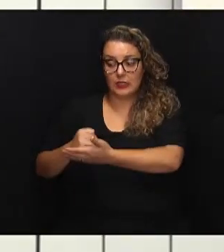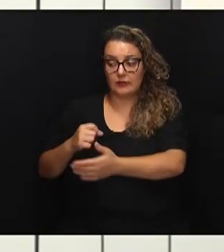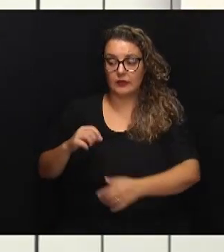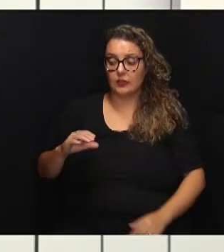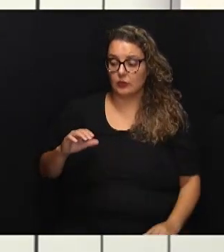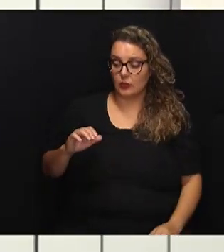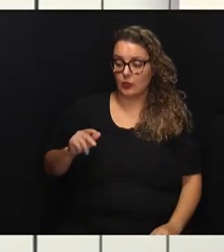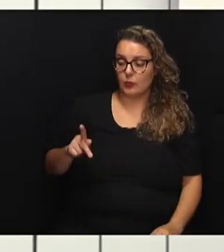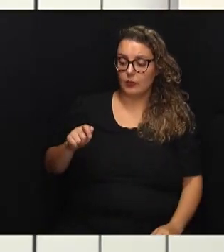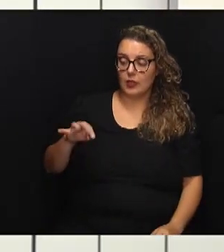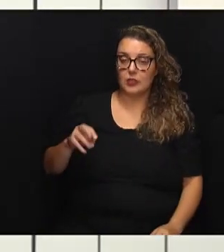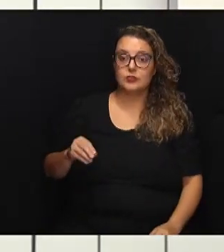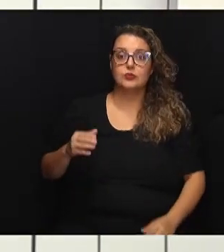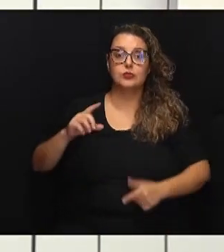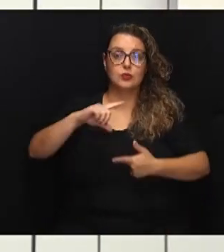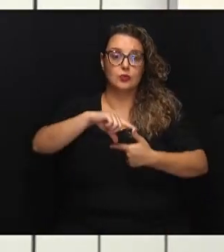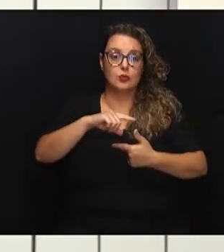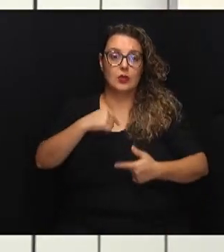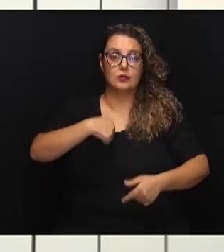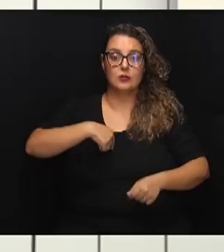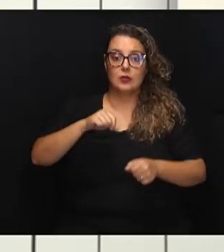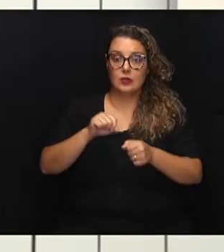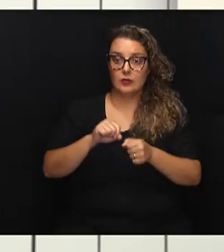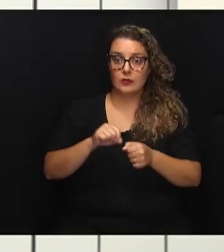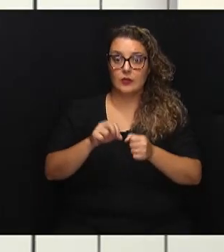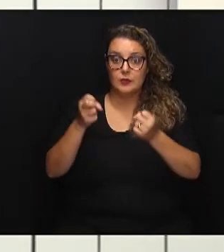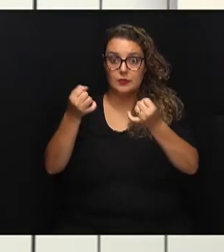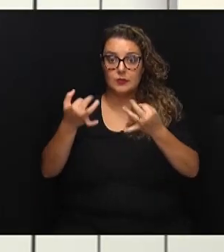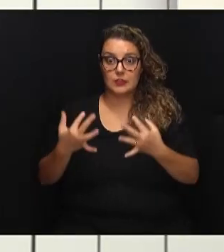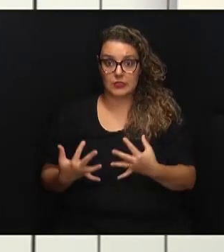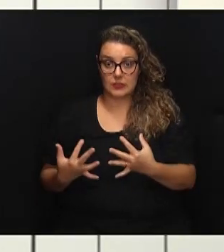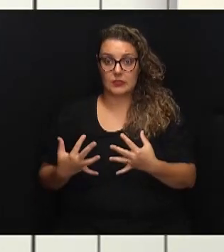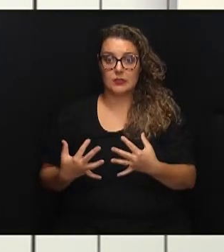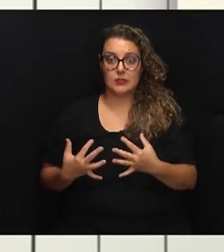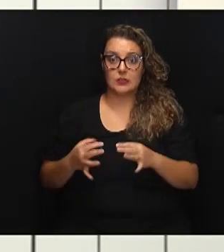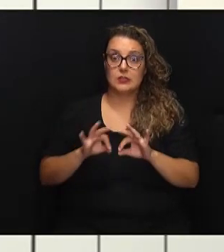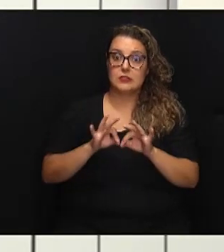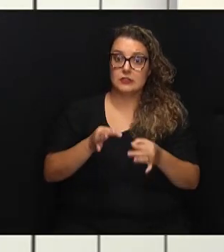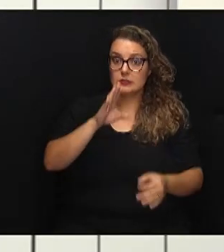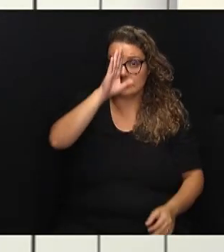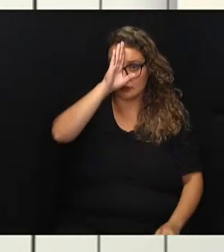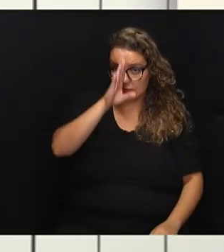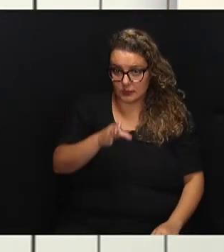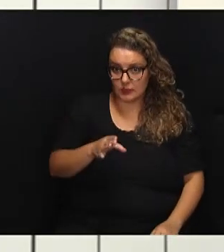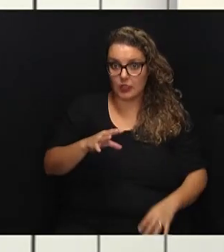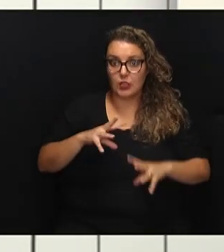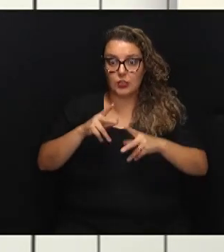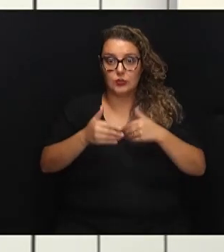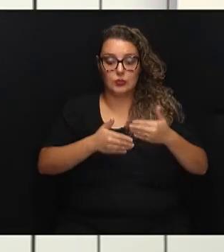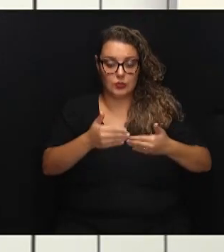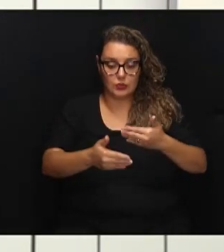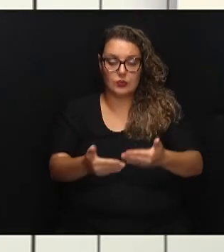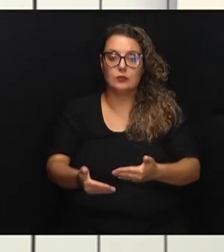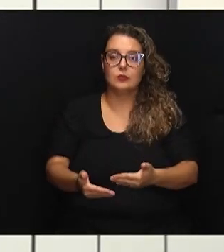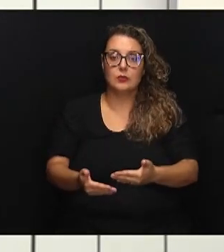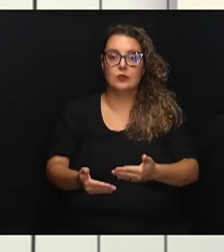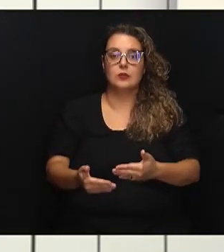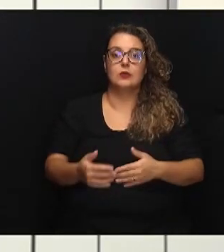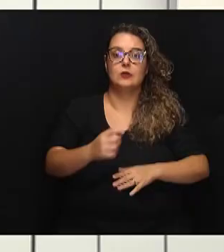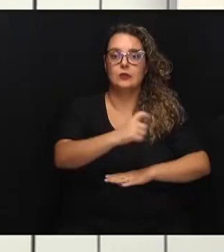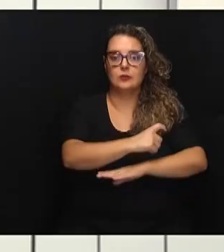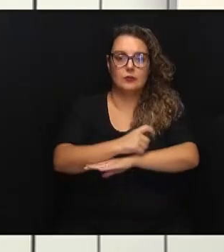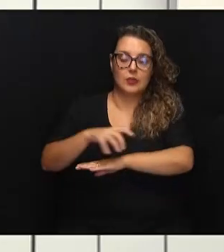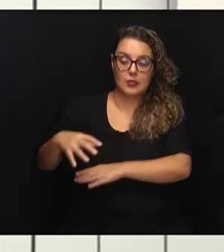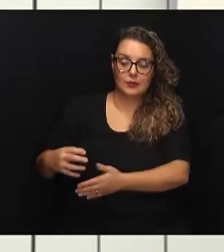quadro Eu Faço, vamos te explicar de forma simples e direta todo o processo para retirar ele de